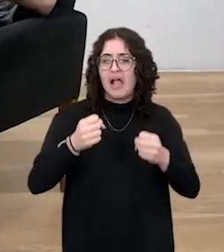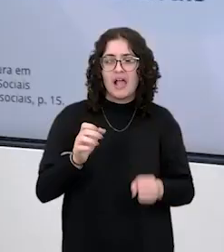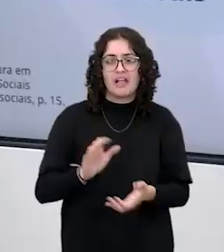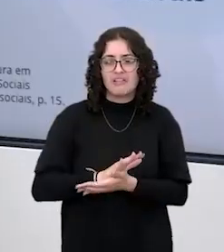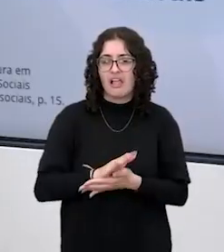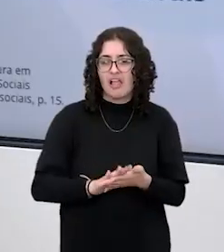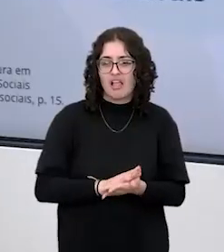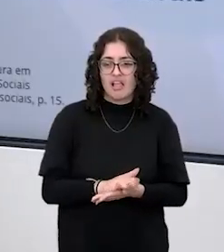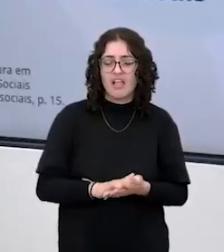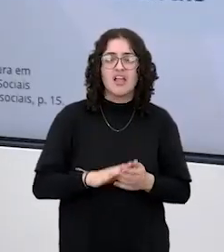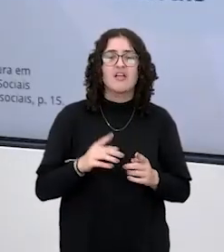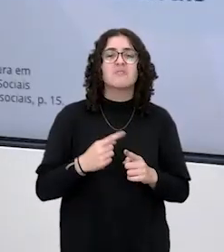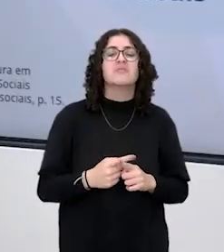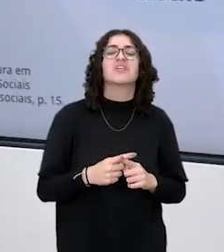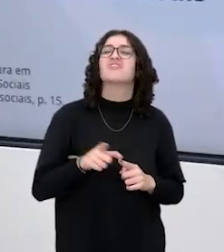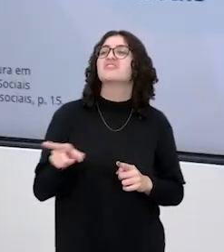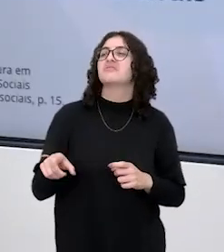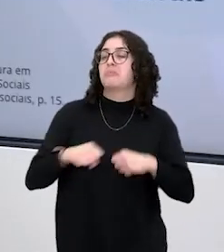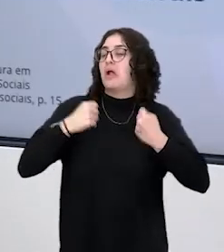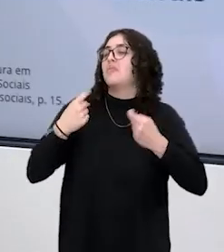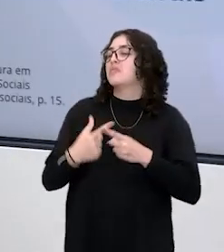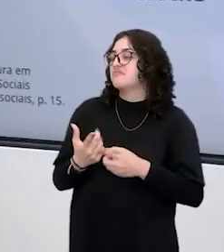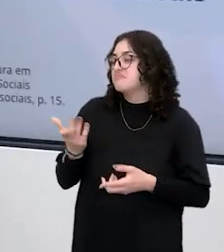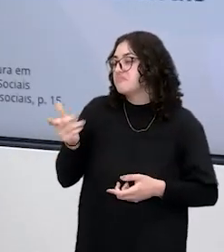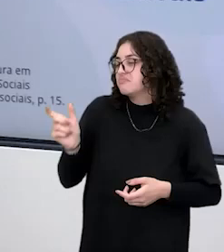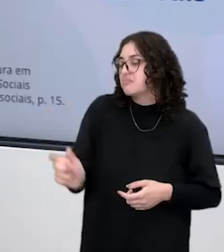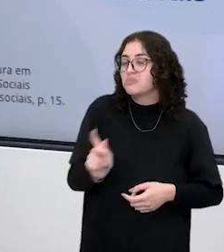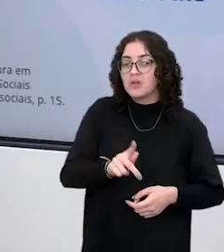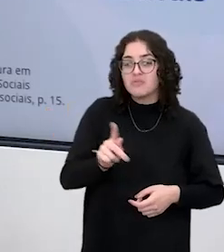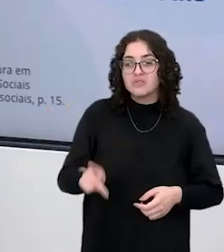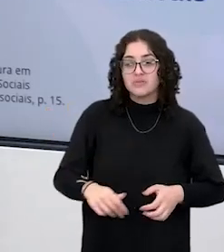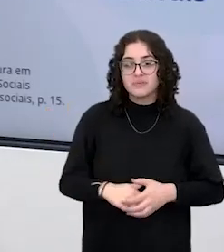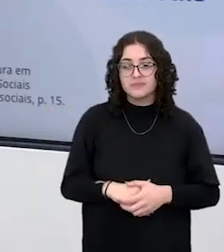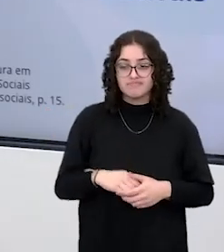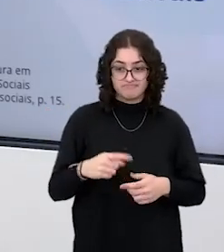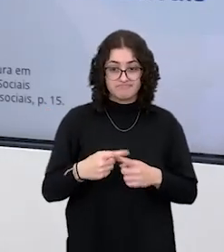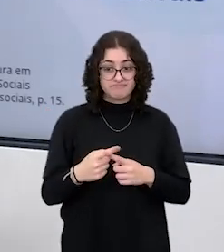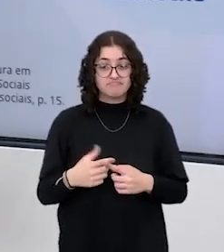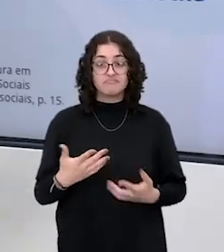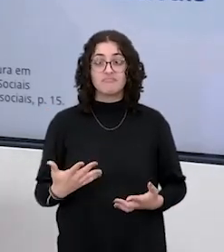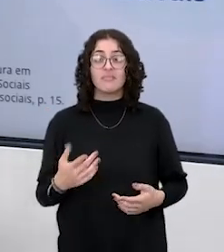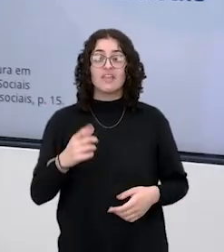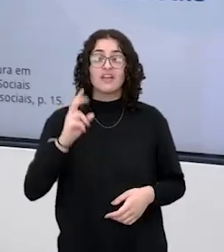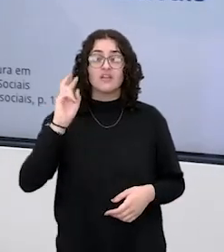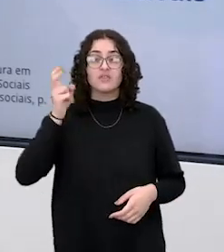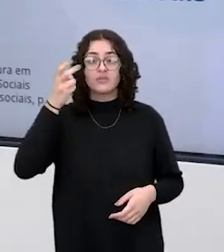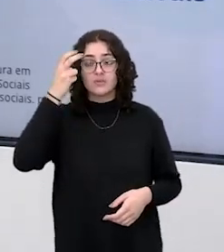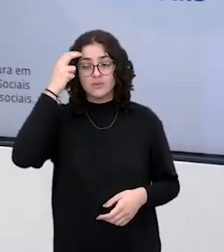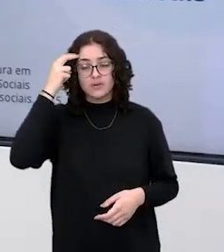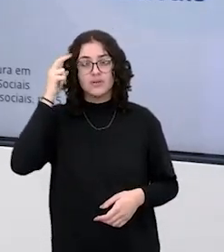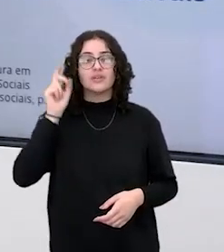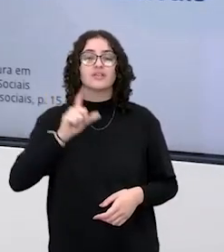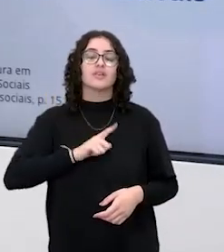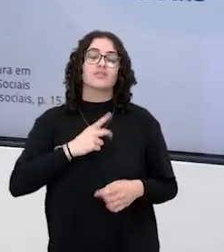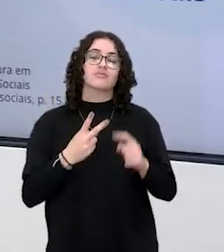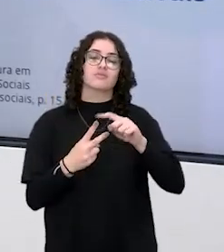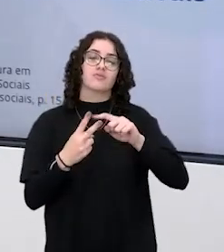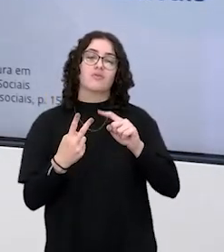isso te deixa tão indignado, professor? Porque a cultura, ela tem dois aspectos